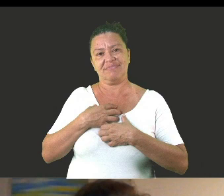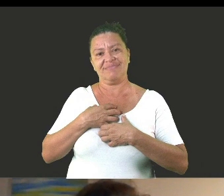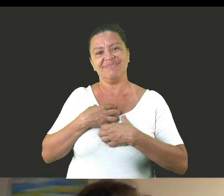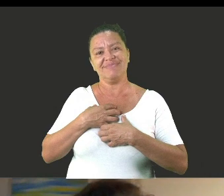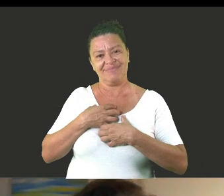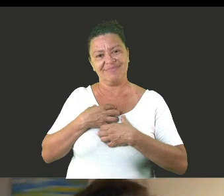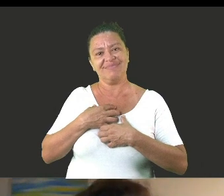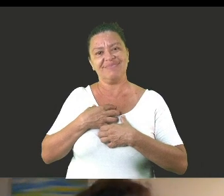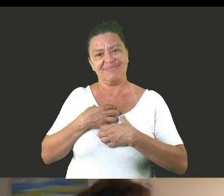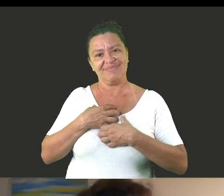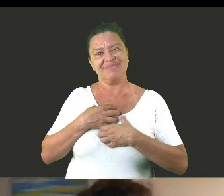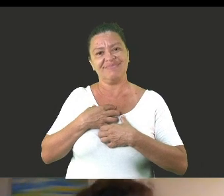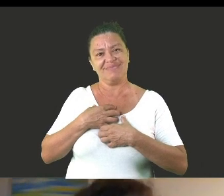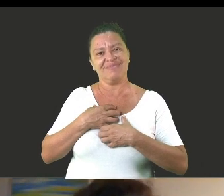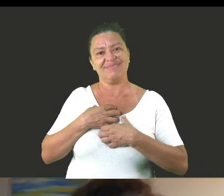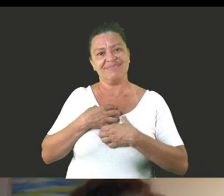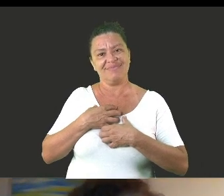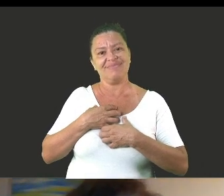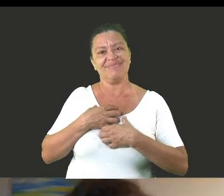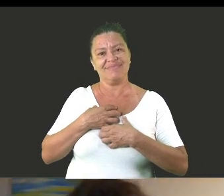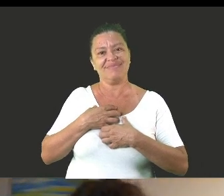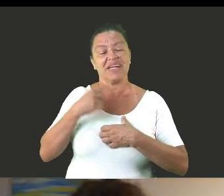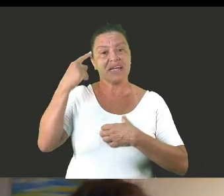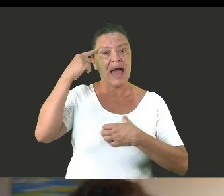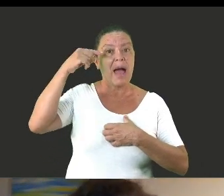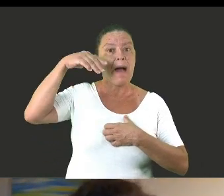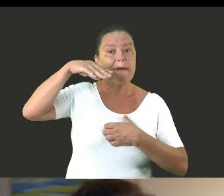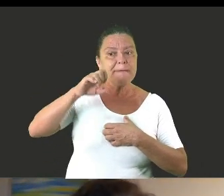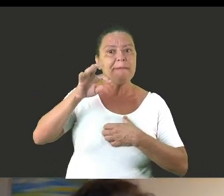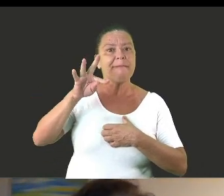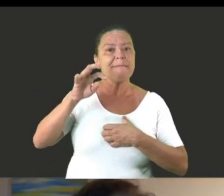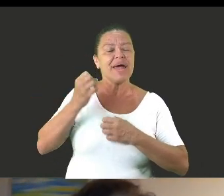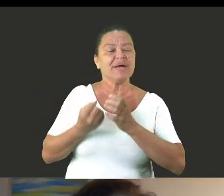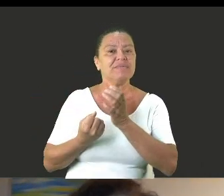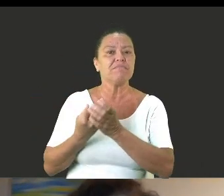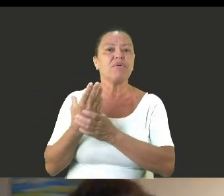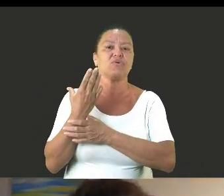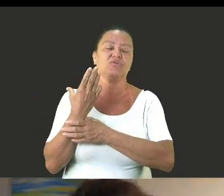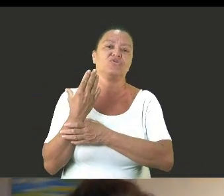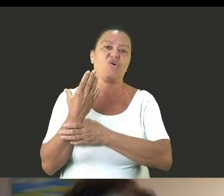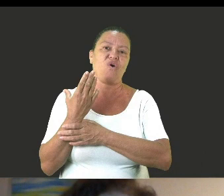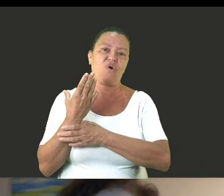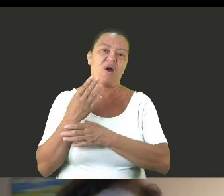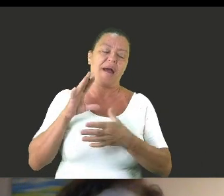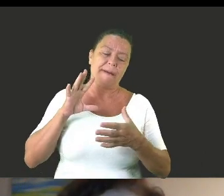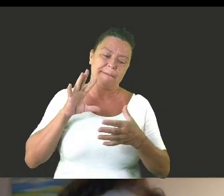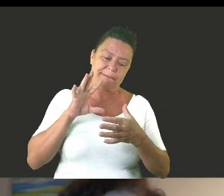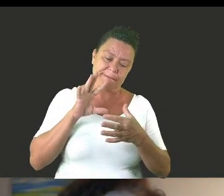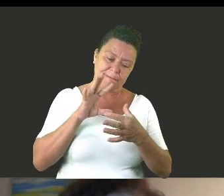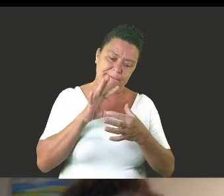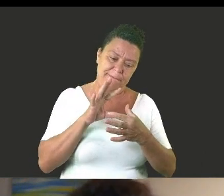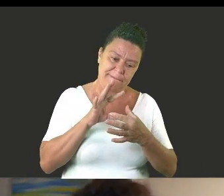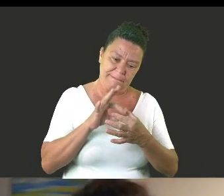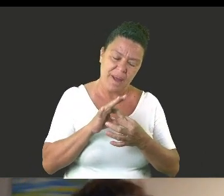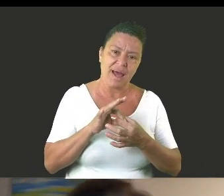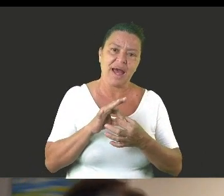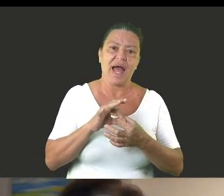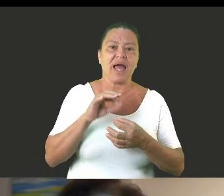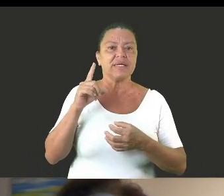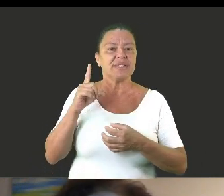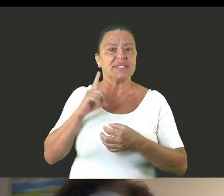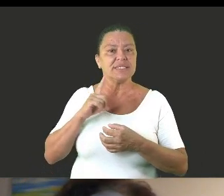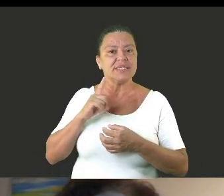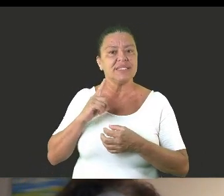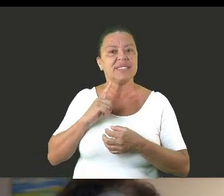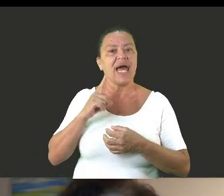envia através daquilo que a mente produz, aliada com aquilo que a mente tem como